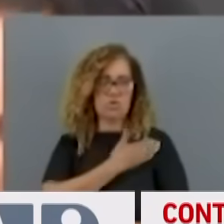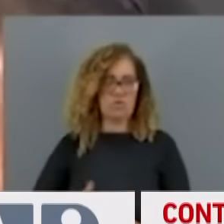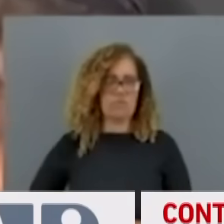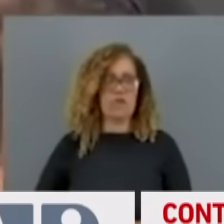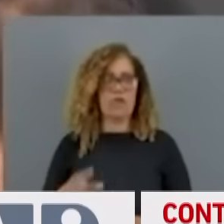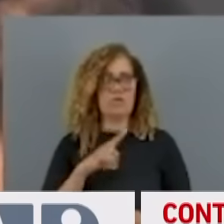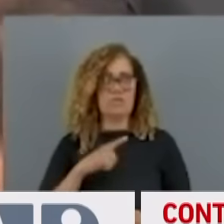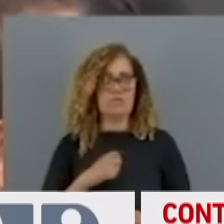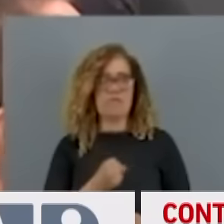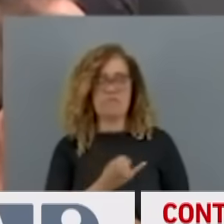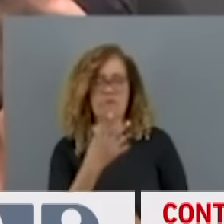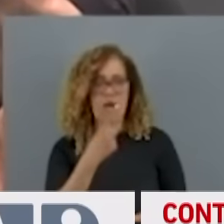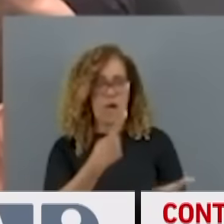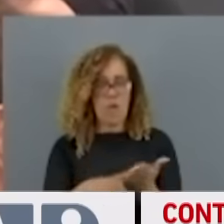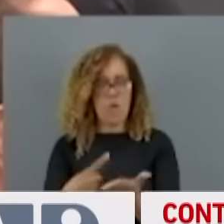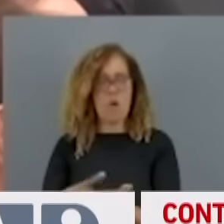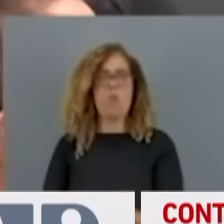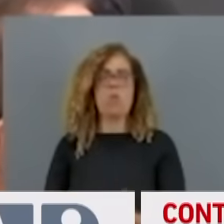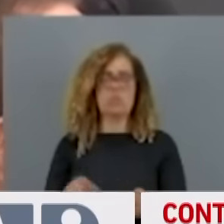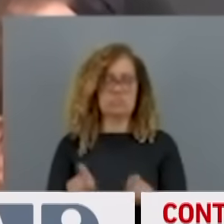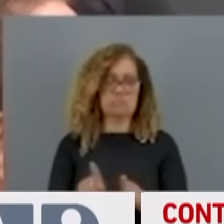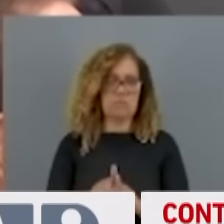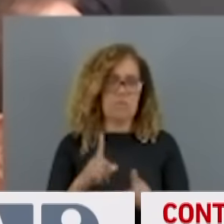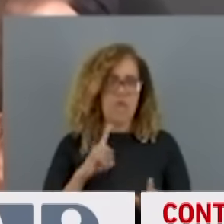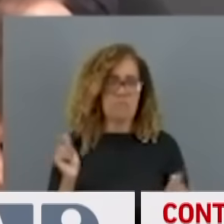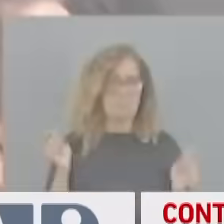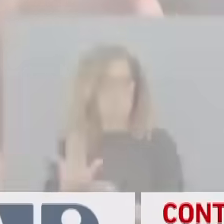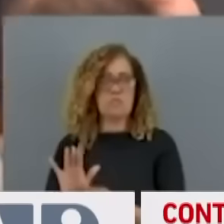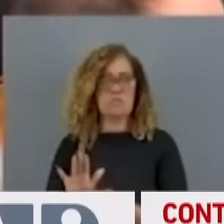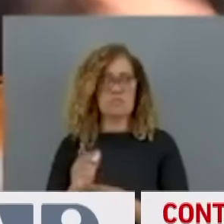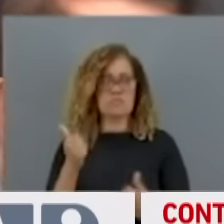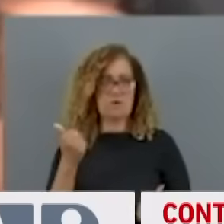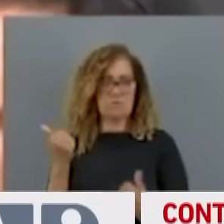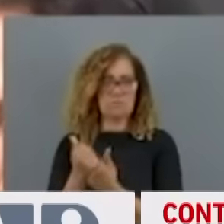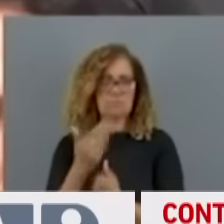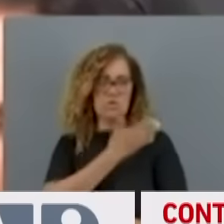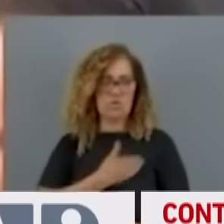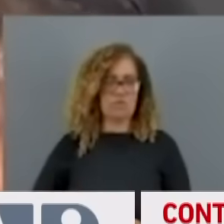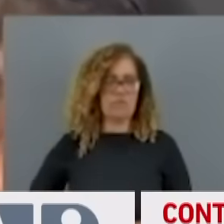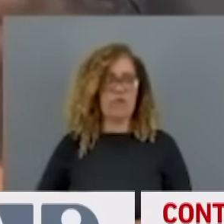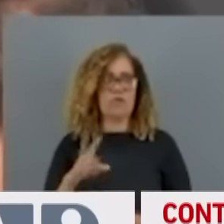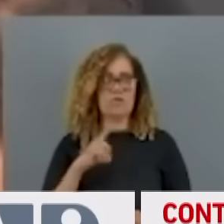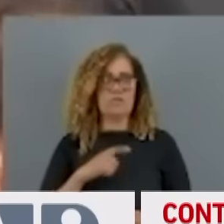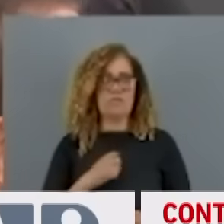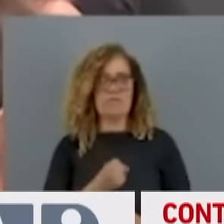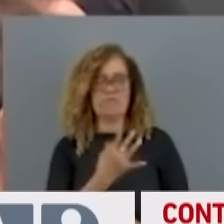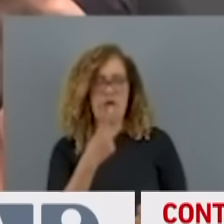após acordos entre o ministro da Fazenda e membros da CMO. Houve uma série de acordos